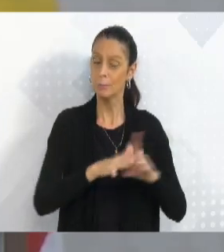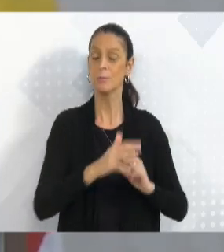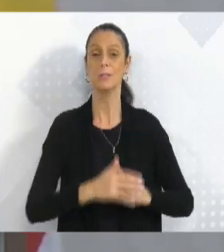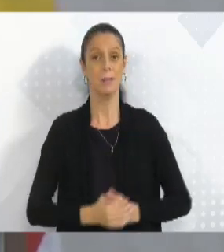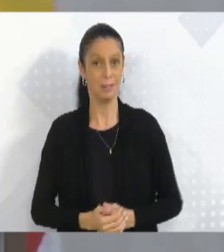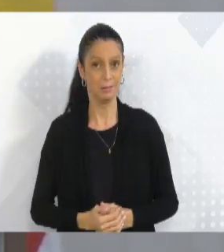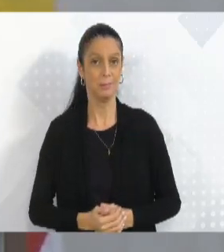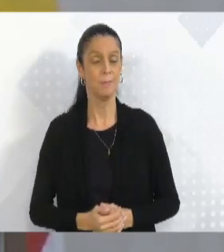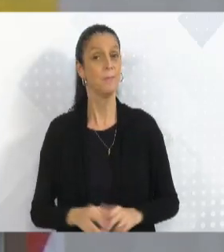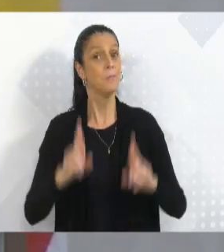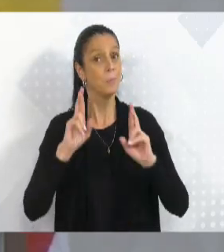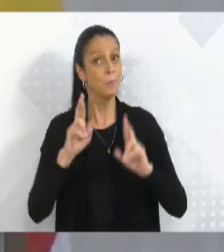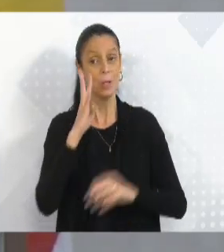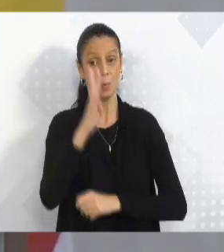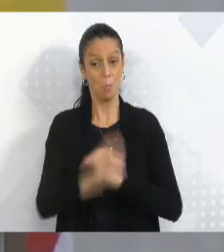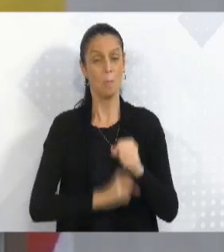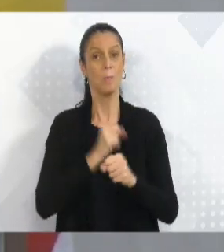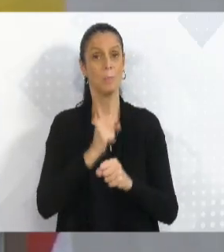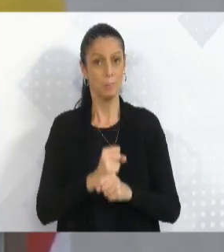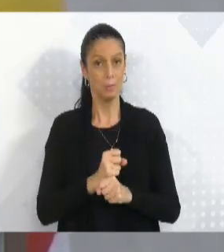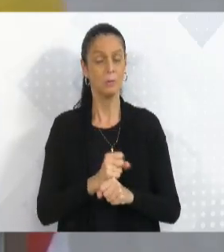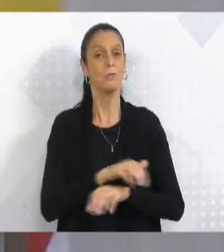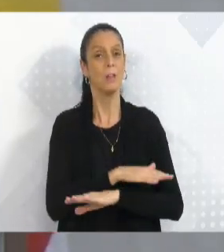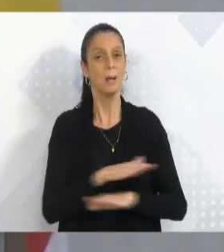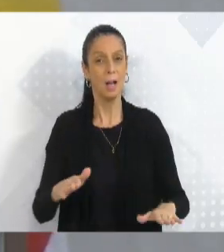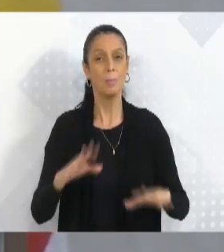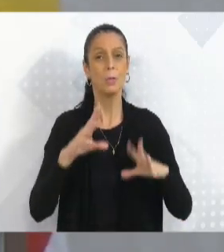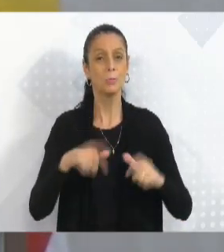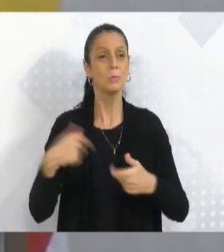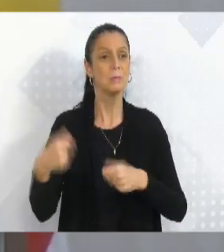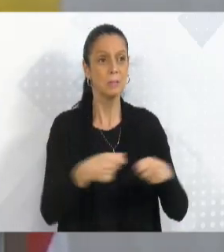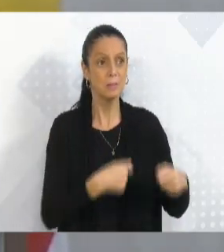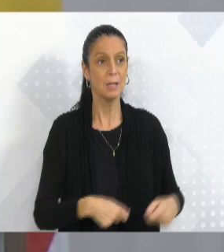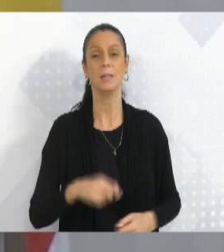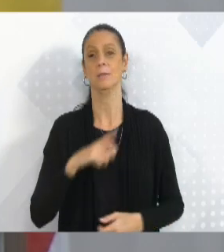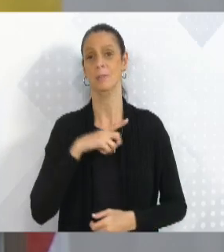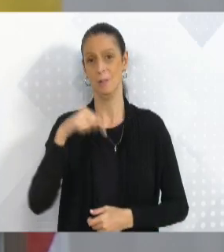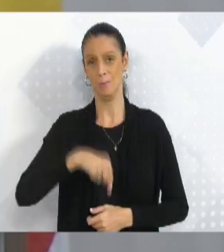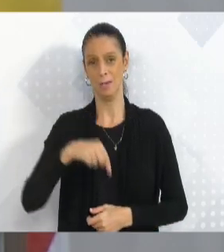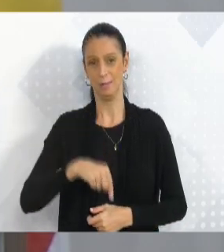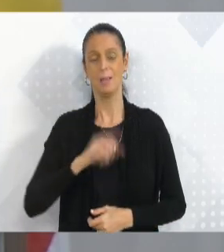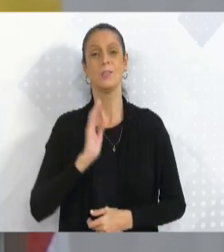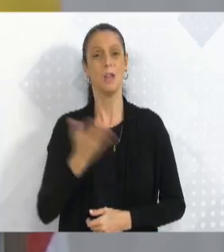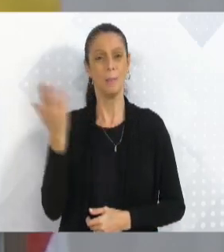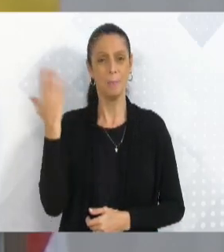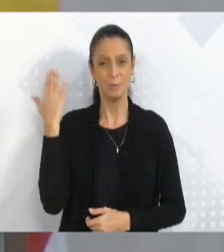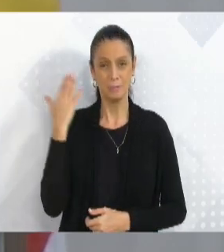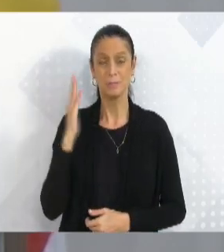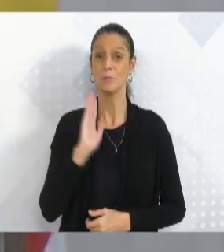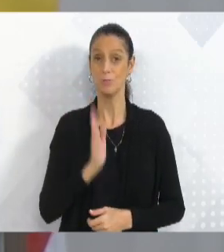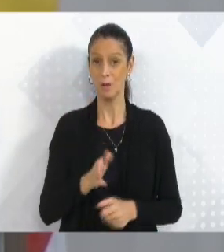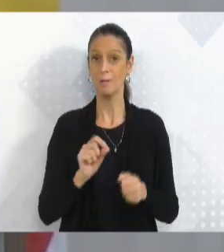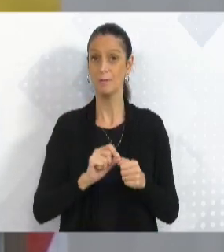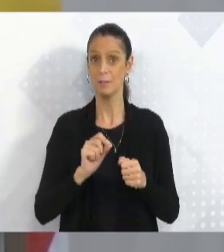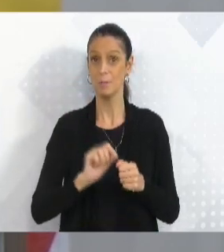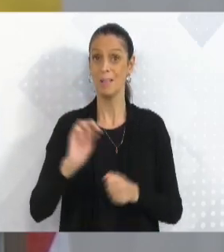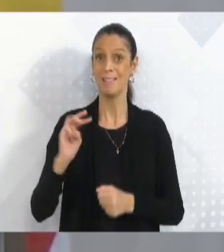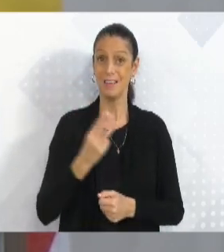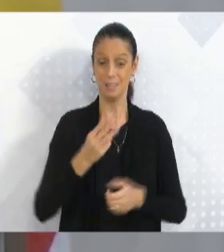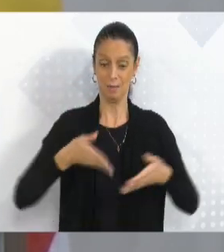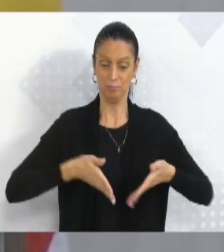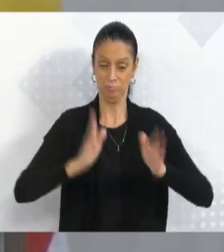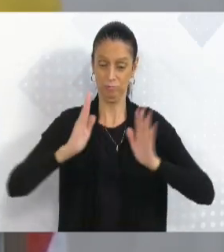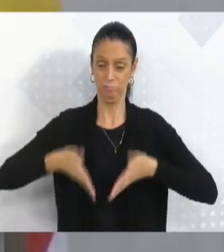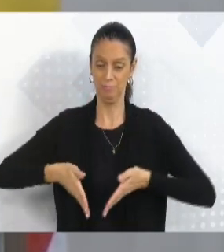em quatro anos nós acabamos com todas as necessidades que nós temos aqui que já começamos a fazer a terceira pista da 470